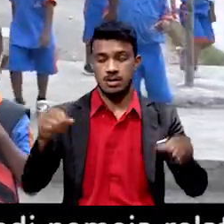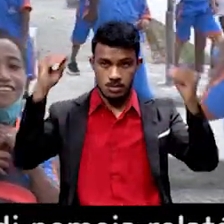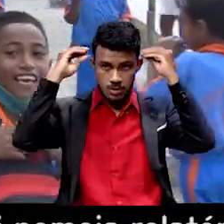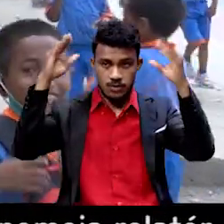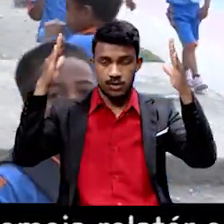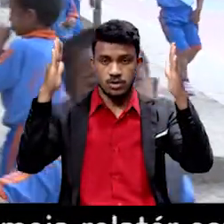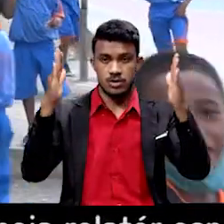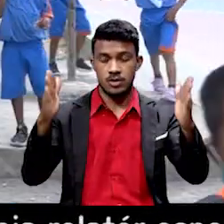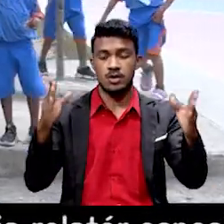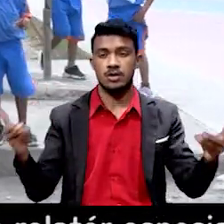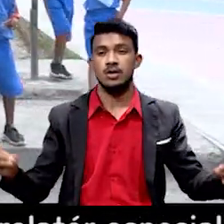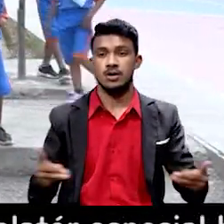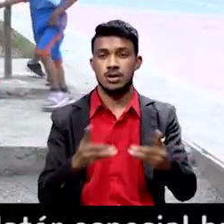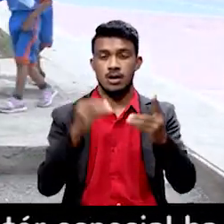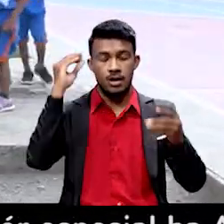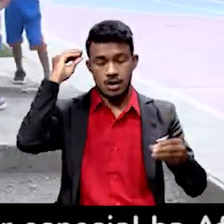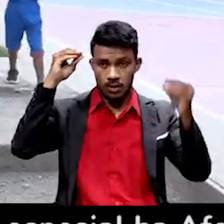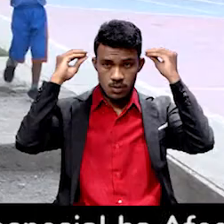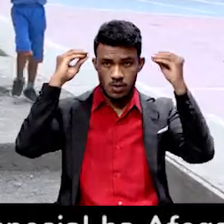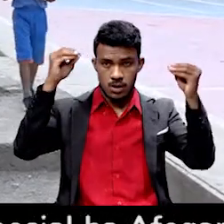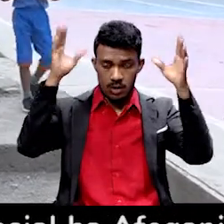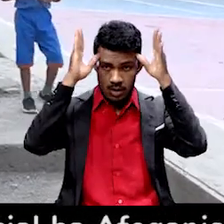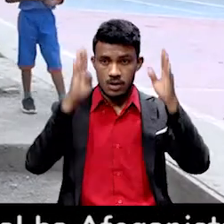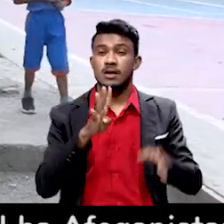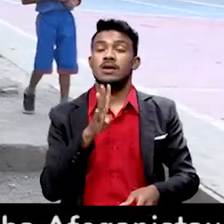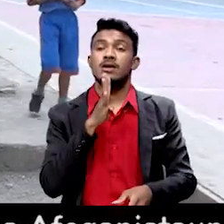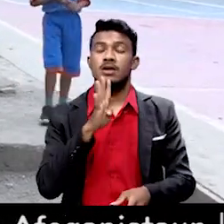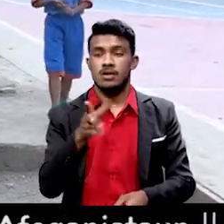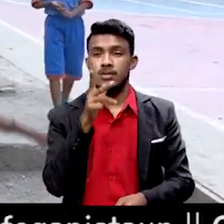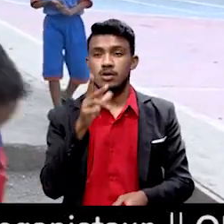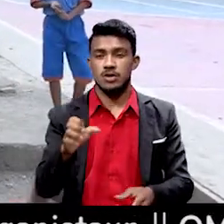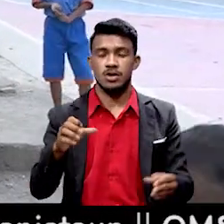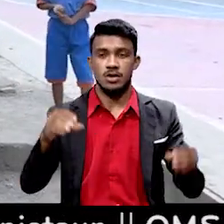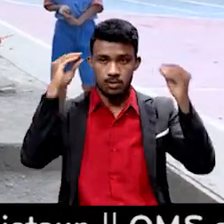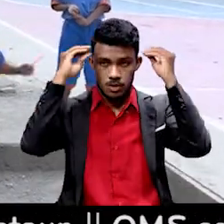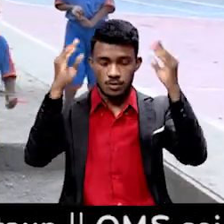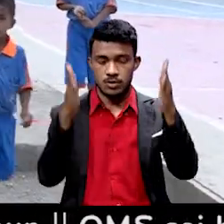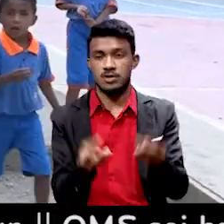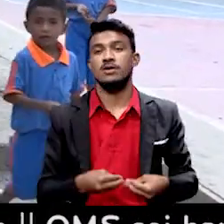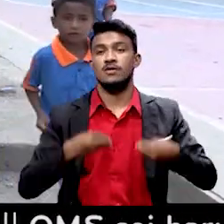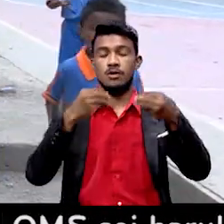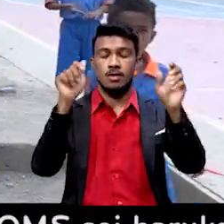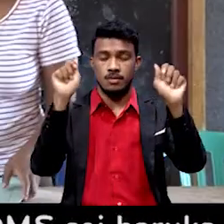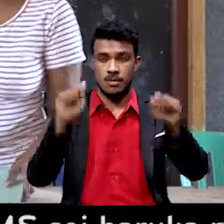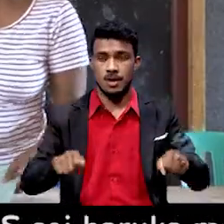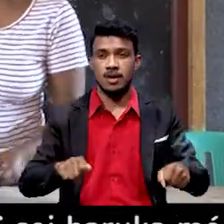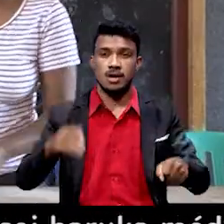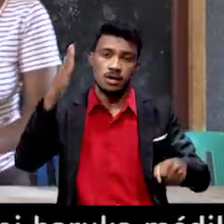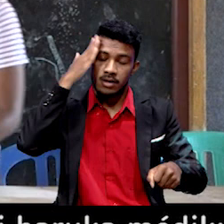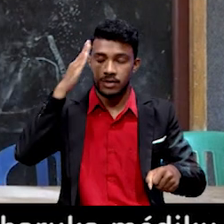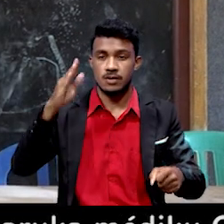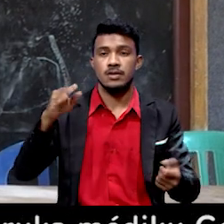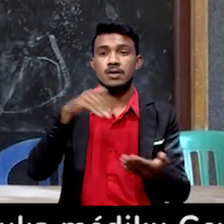lian português, conforme método Sira, nebe professor Sira fo, ato bele incentiva aluno